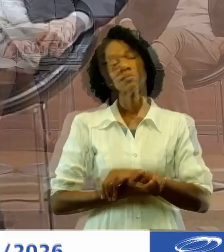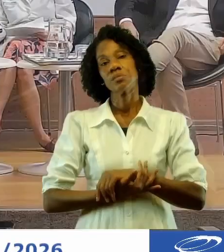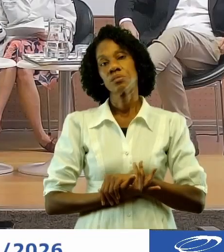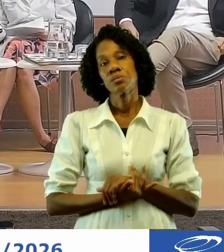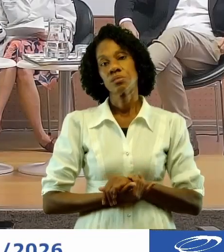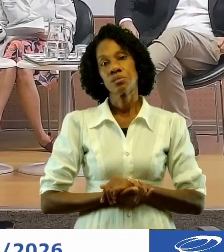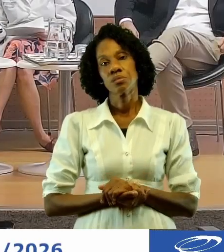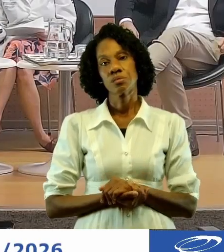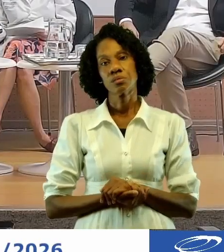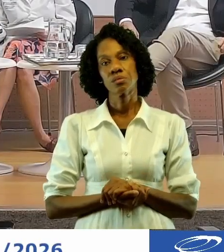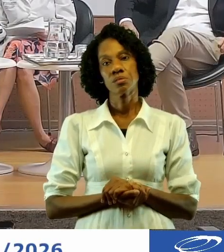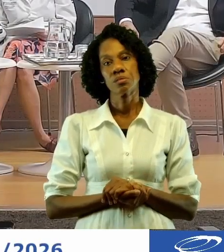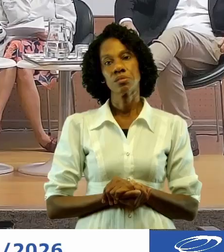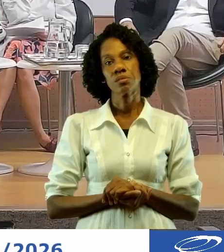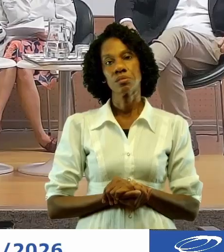the MIC?